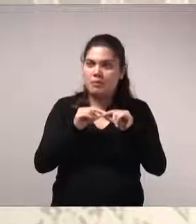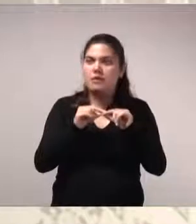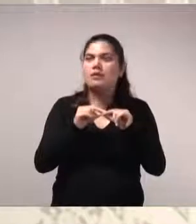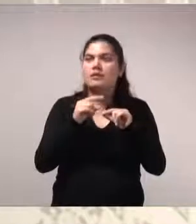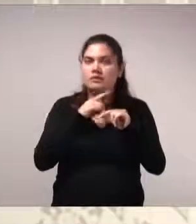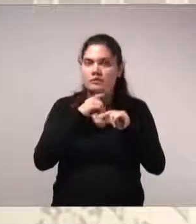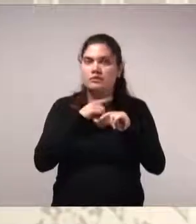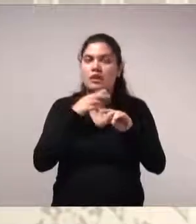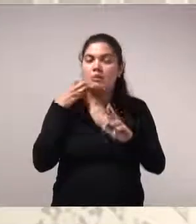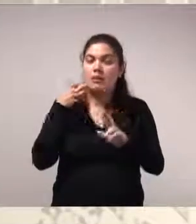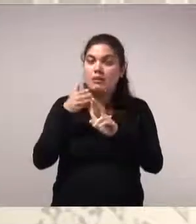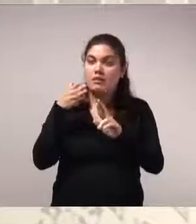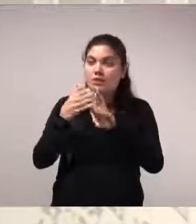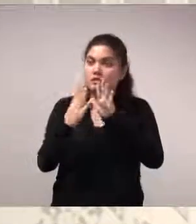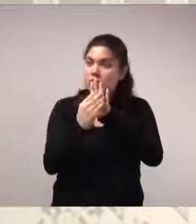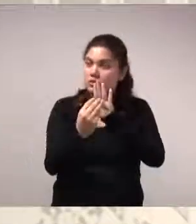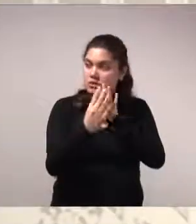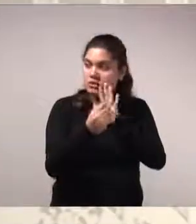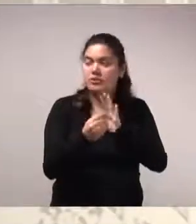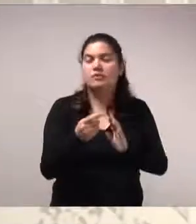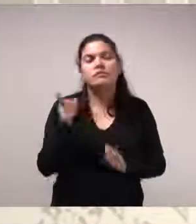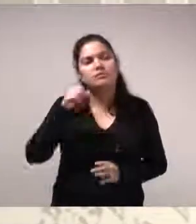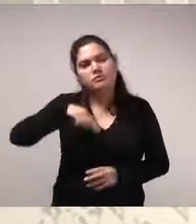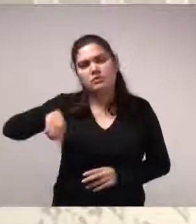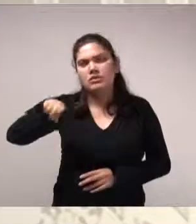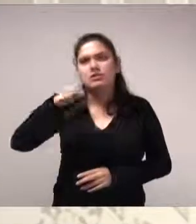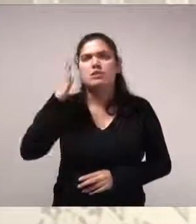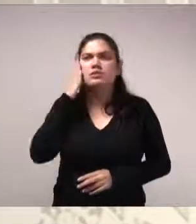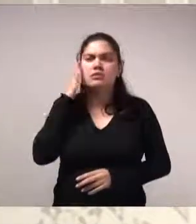como referência, como modelo. Então, isso foi algo que a gente